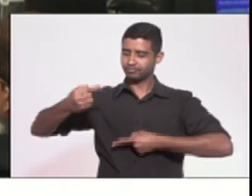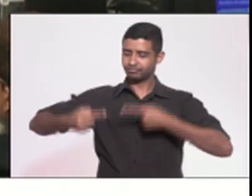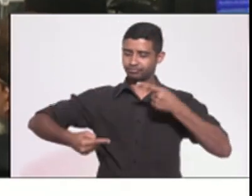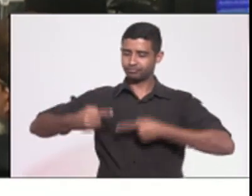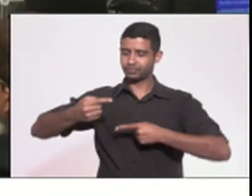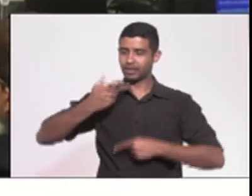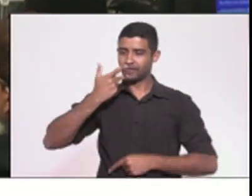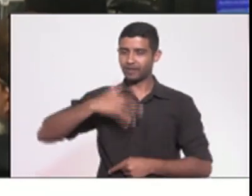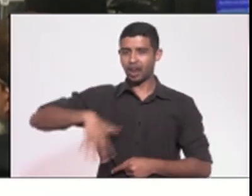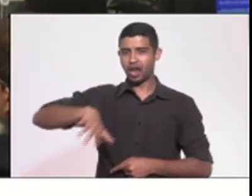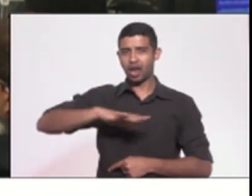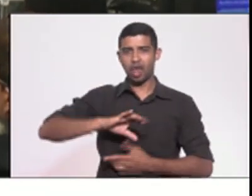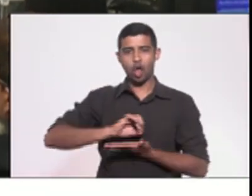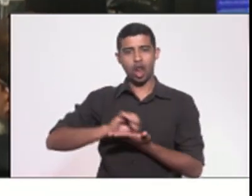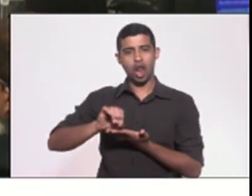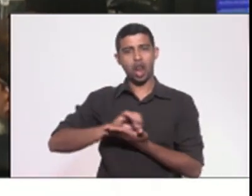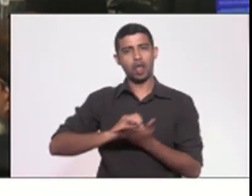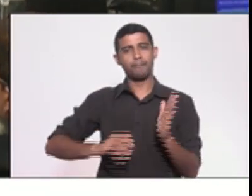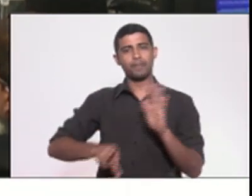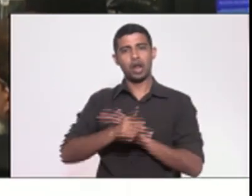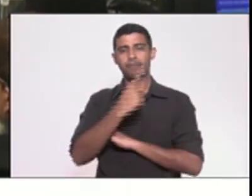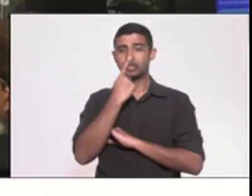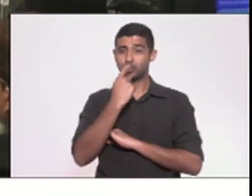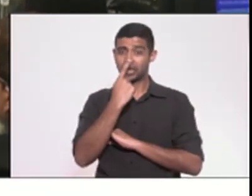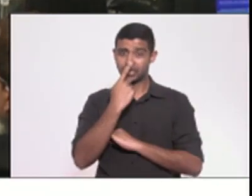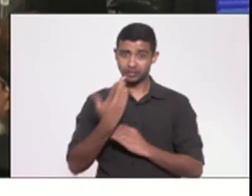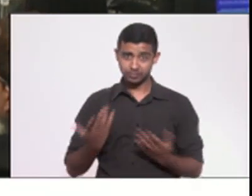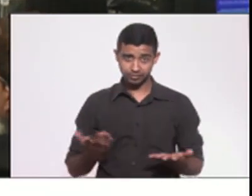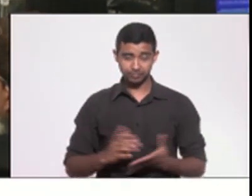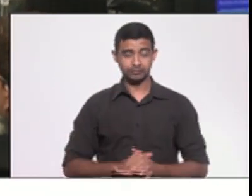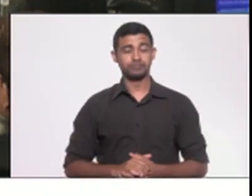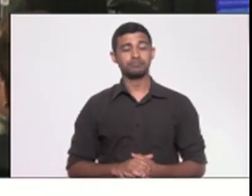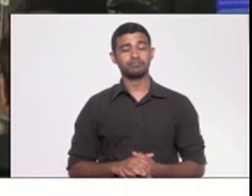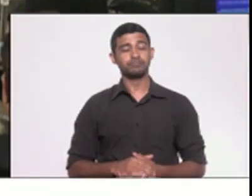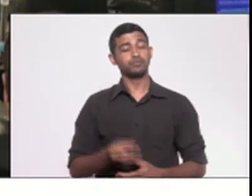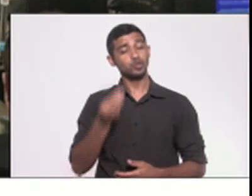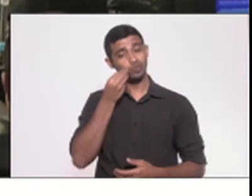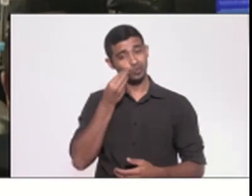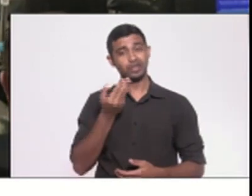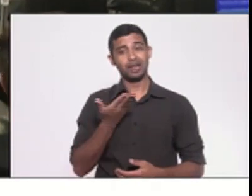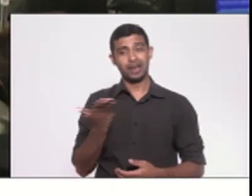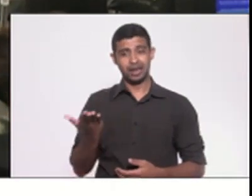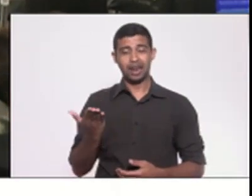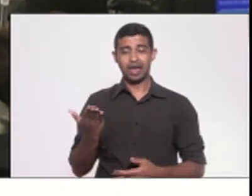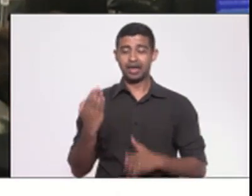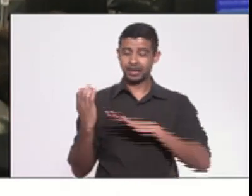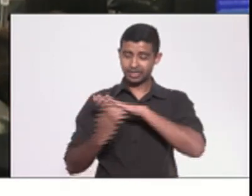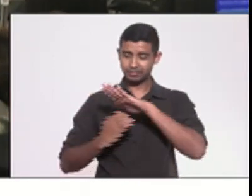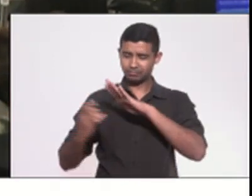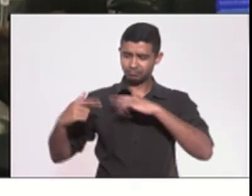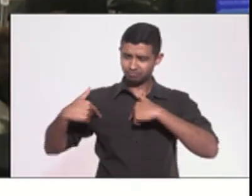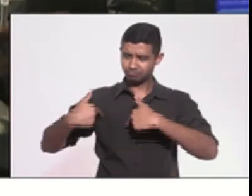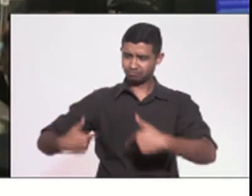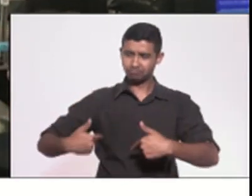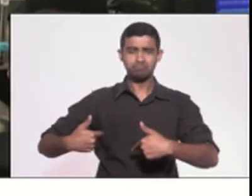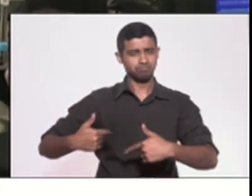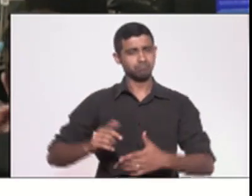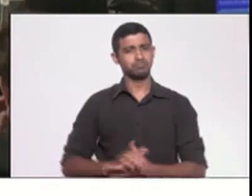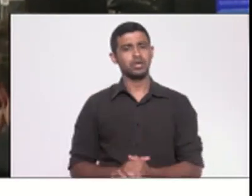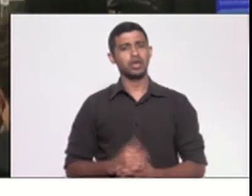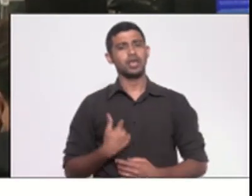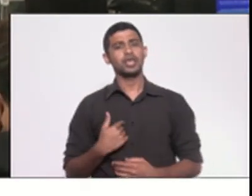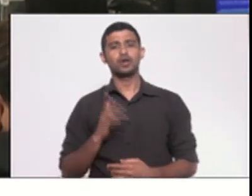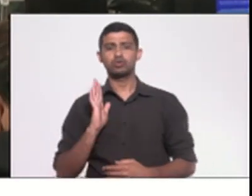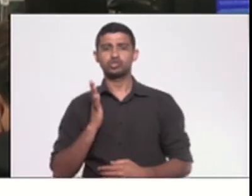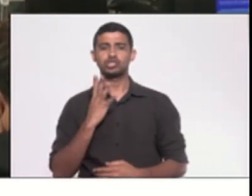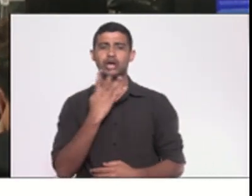fração orgânica do lixo. E isso é mais do que oportuno. E a Conlurb tomou a dianteira nesse processo. Eu estou na Conlurb